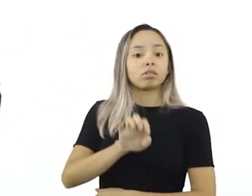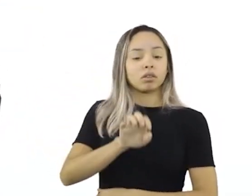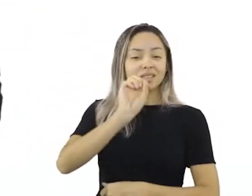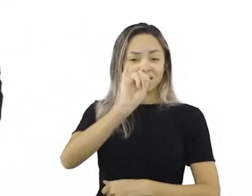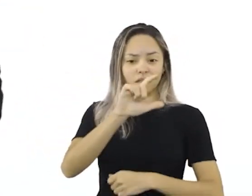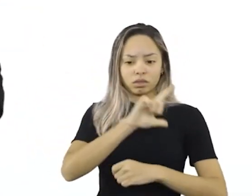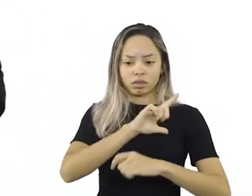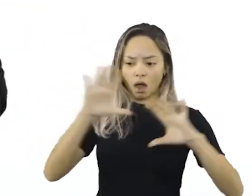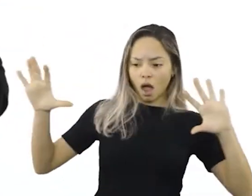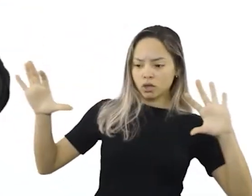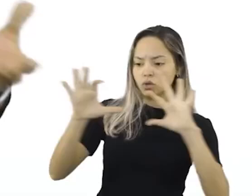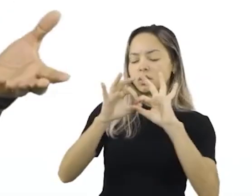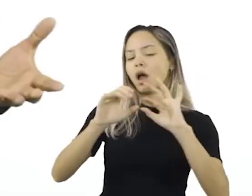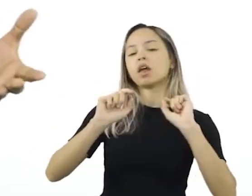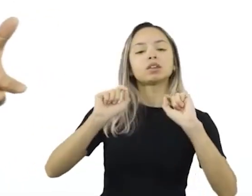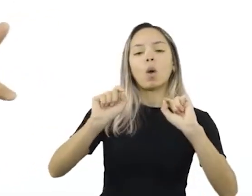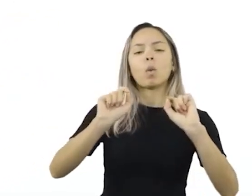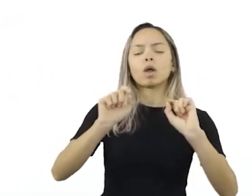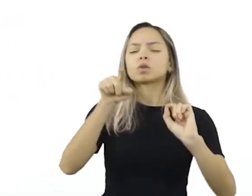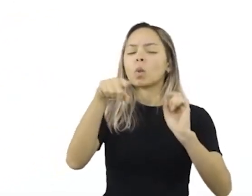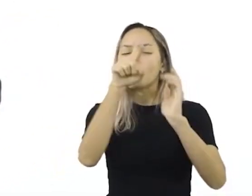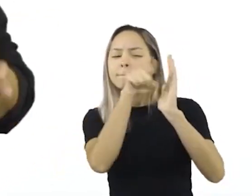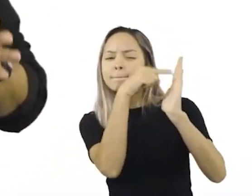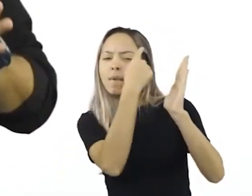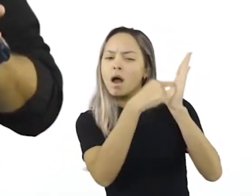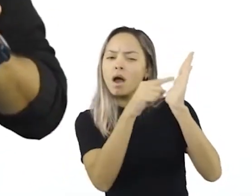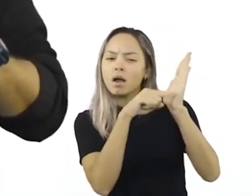uma questão, o que será que você marcaria?